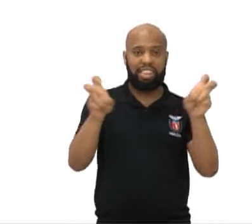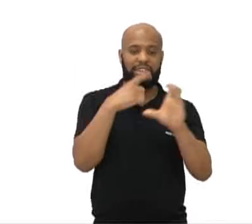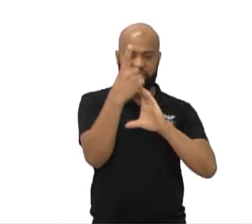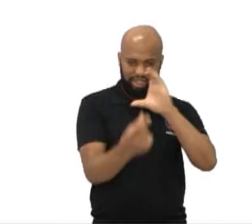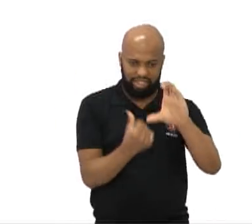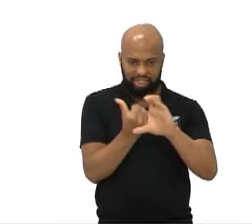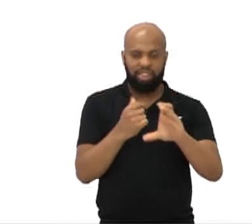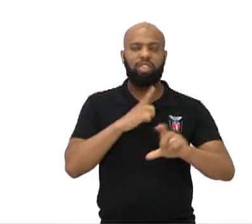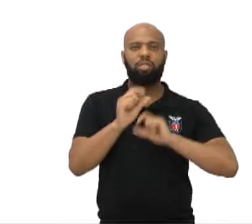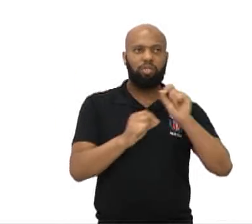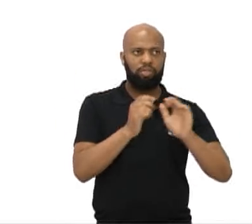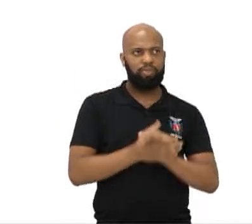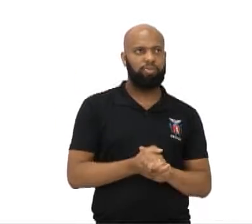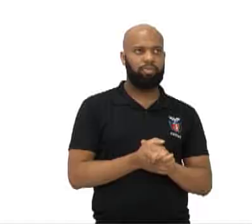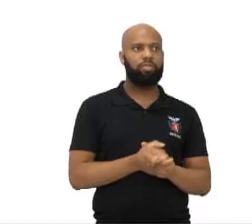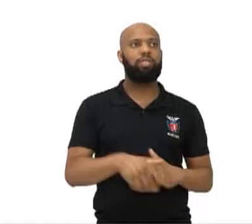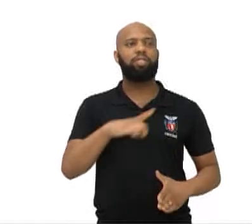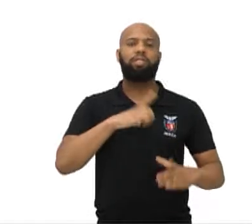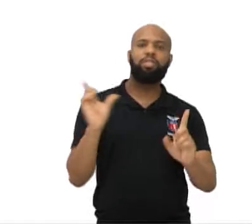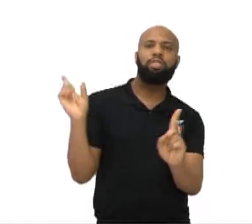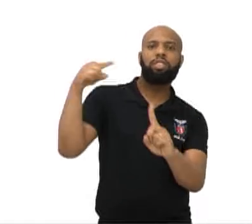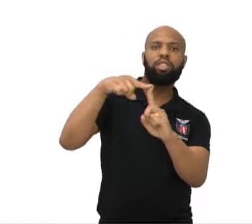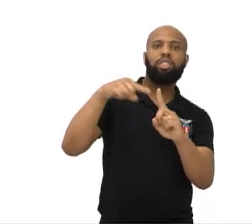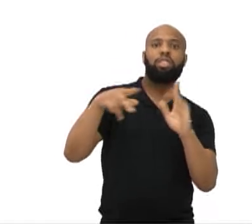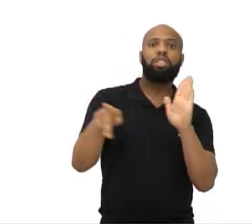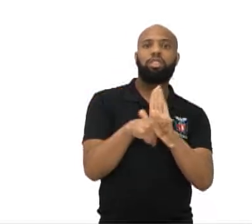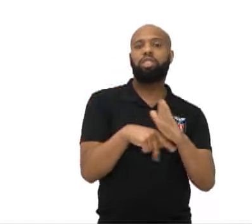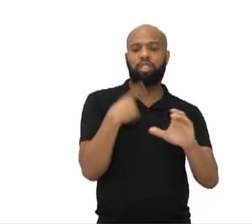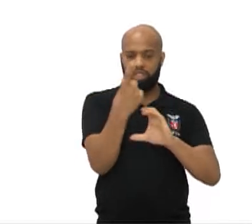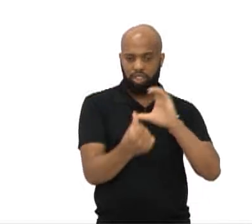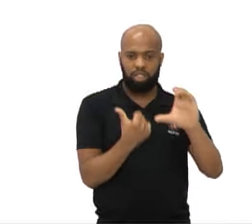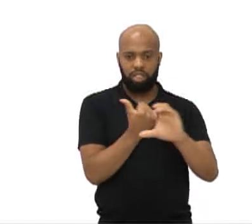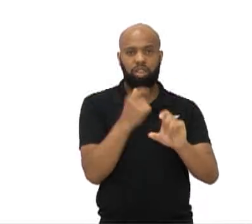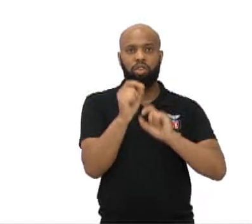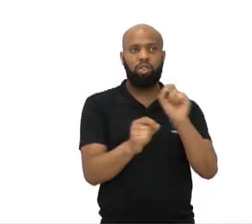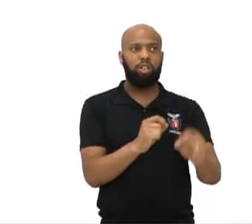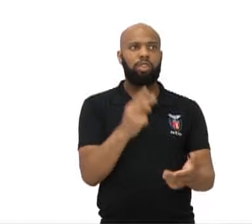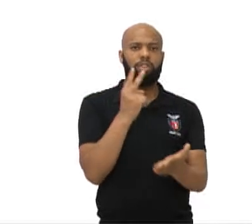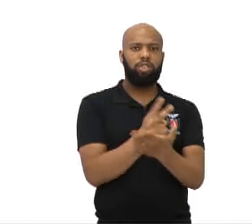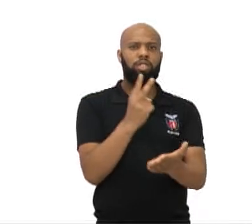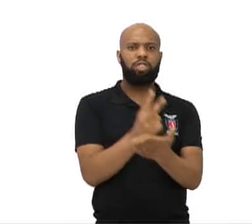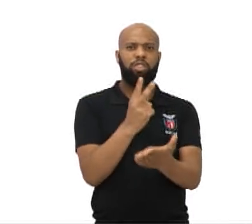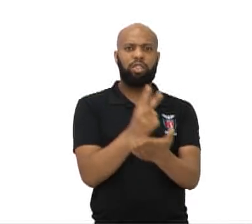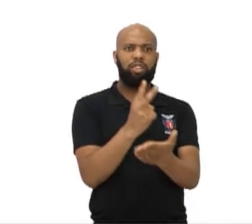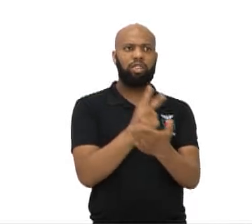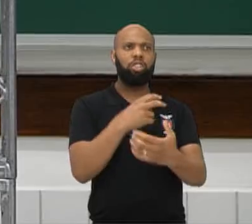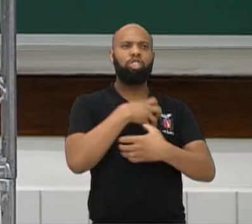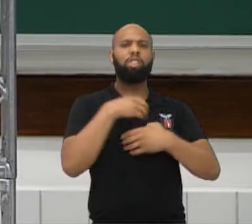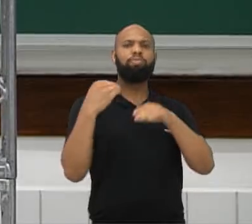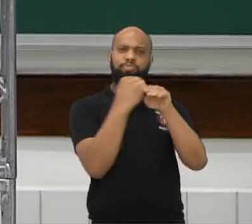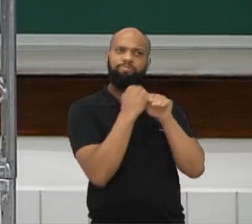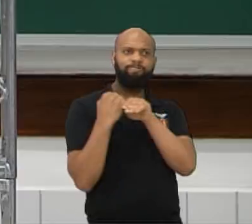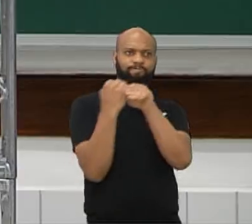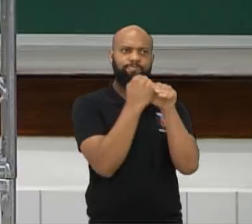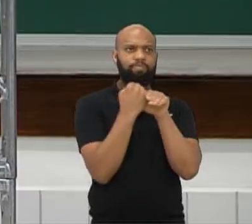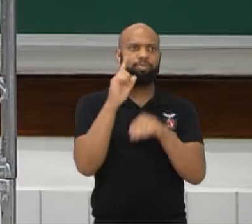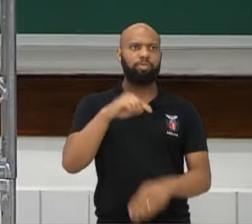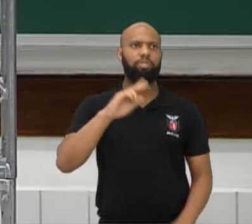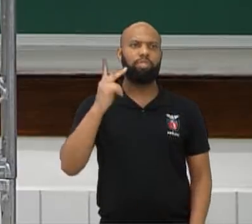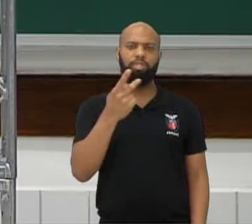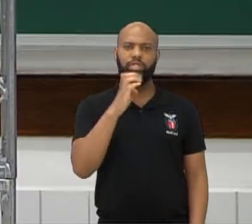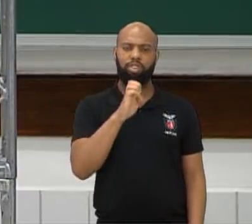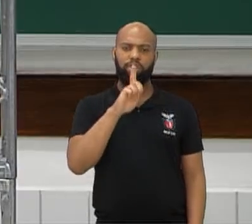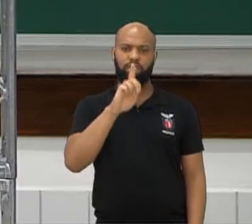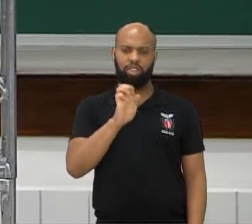que o objetivo do capital é se manter como hegemônico. Hegemônico é como o